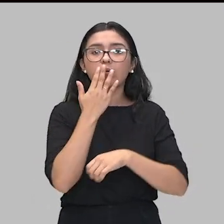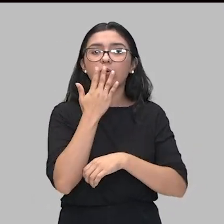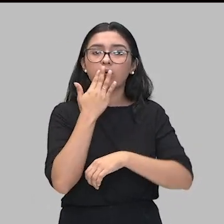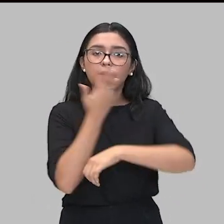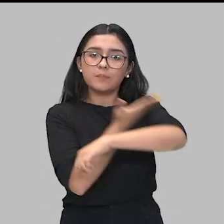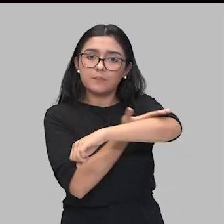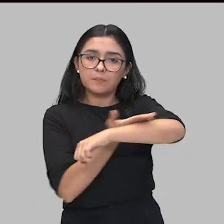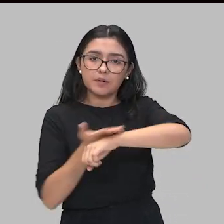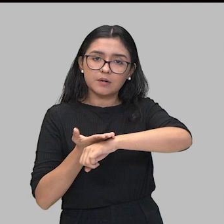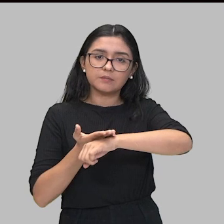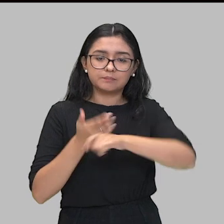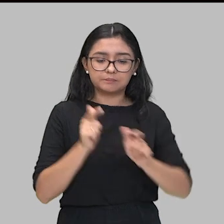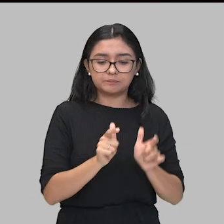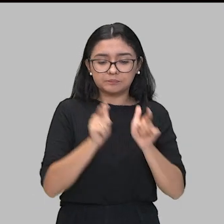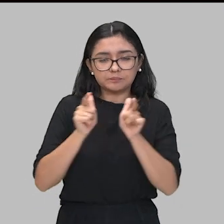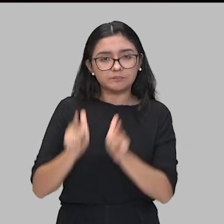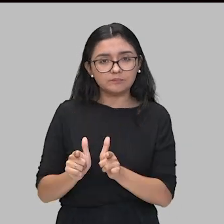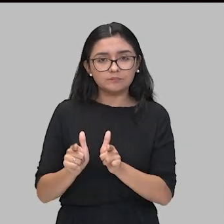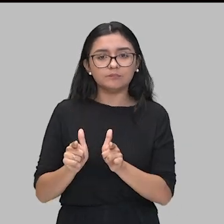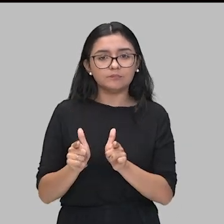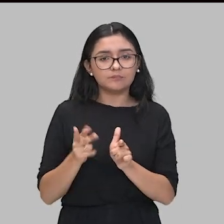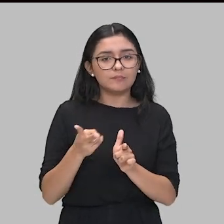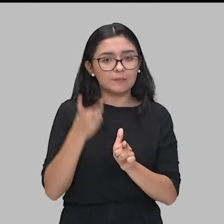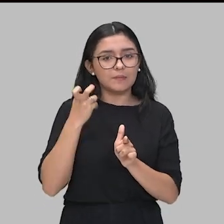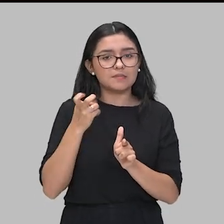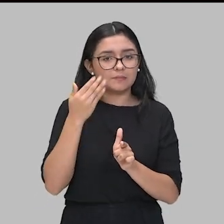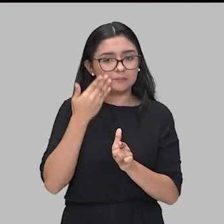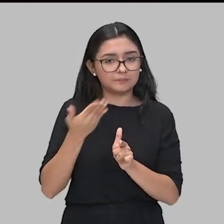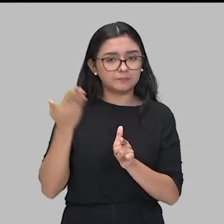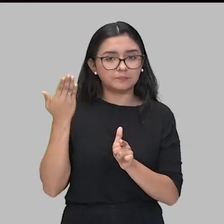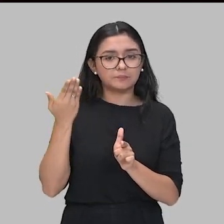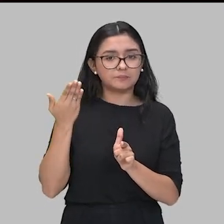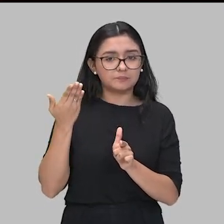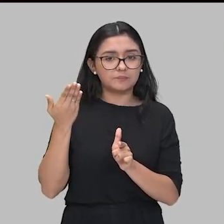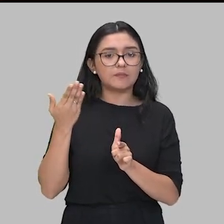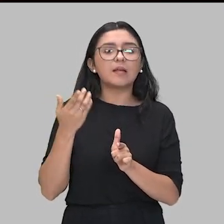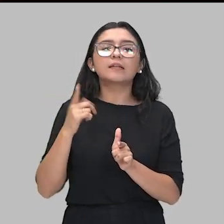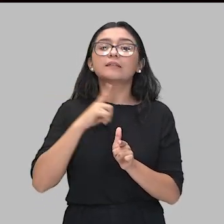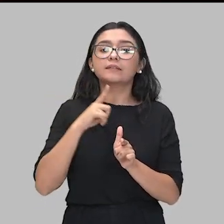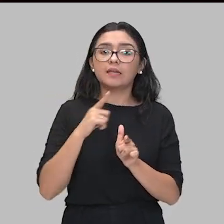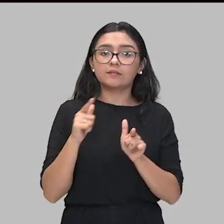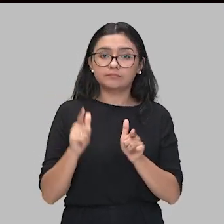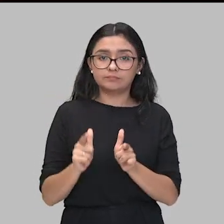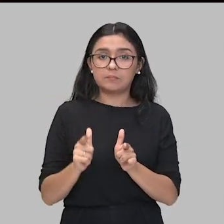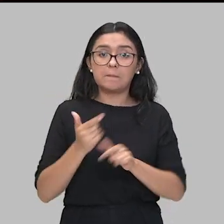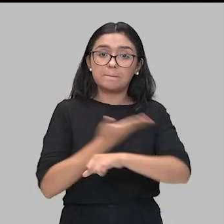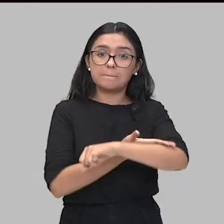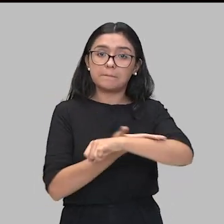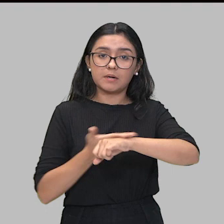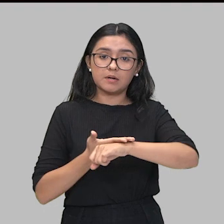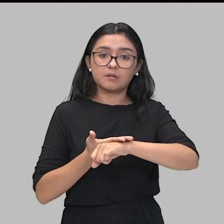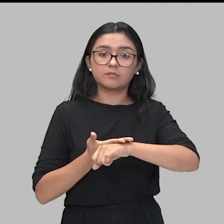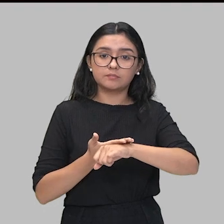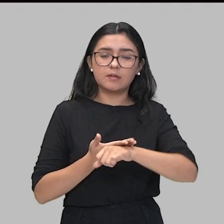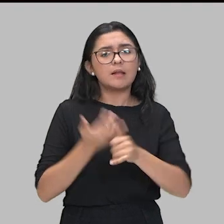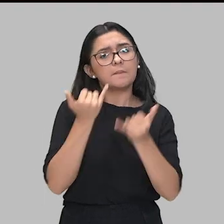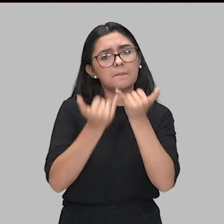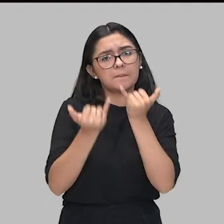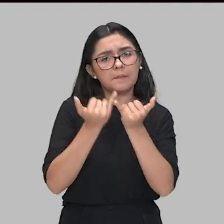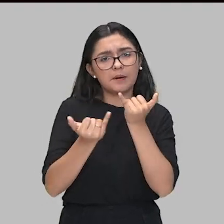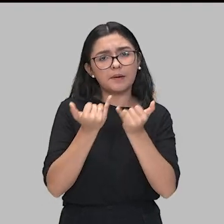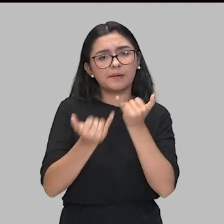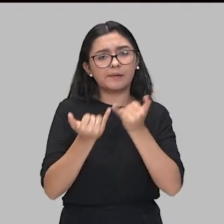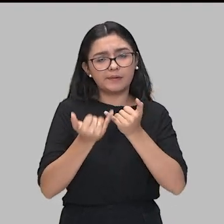Observem vocês que ao lado do cartão verde aí que ficou preto, nós temos o cartão branco. Ele é muito parecido com o